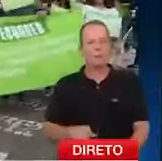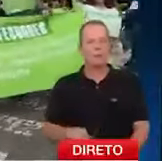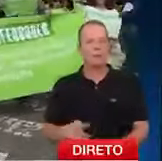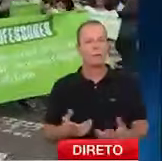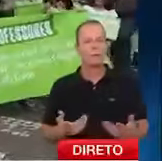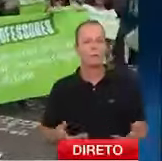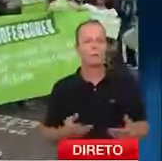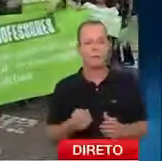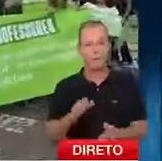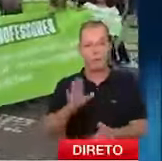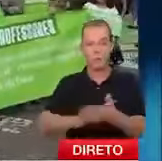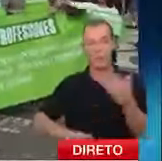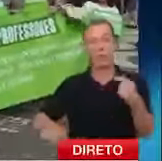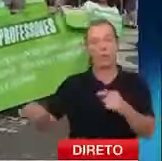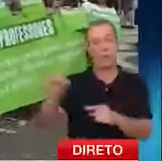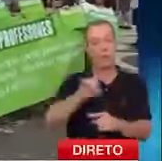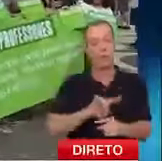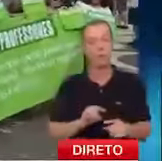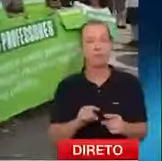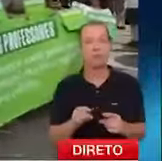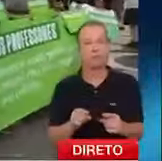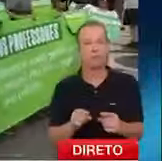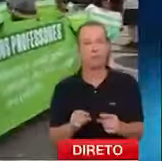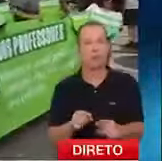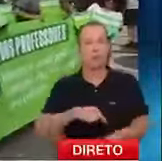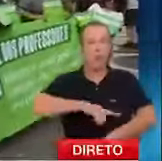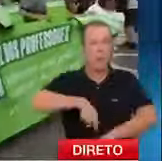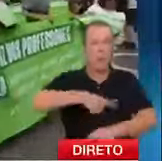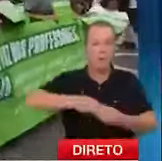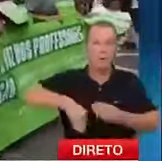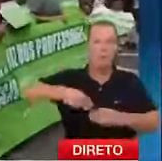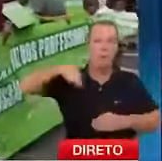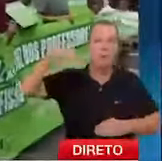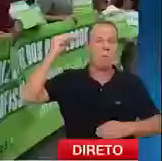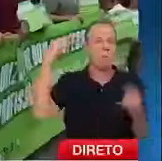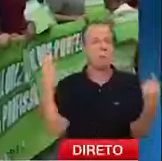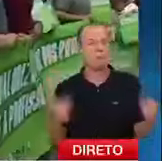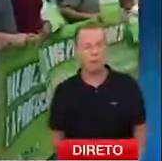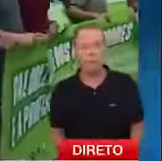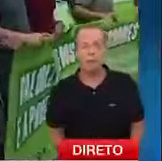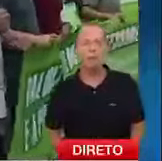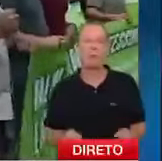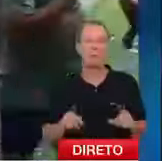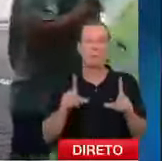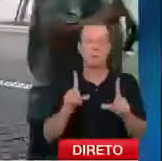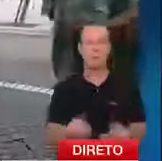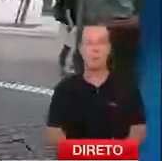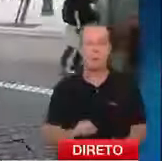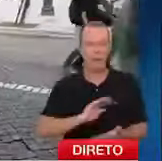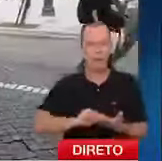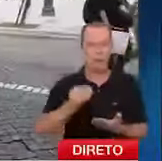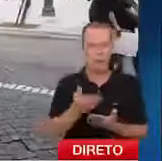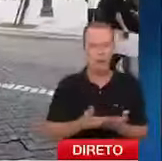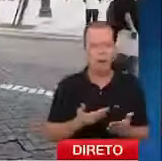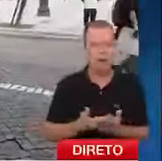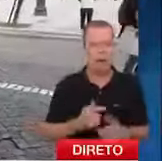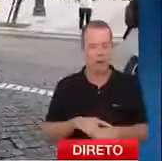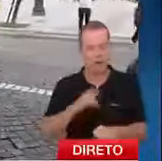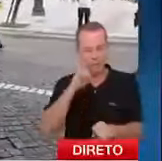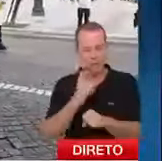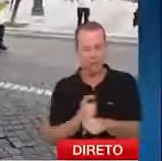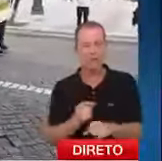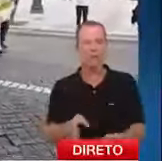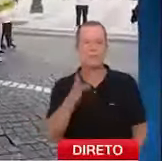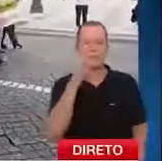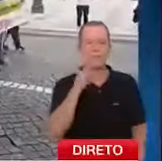portanto vários colegas que estão com com horas extraordinárias também a burocracia que deveria estar já a ser revista Nós